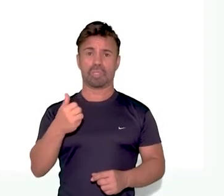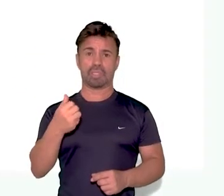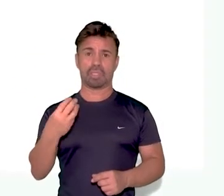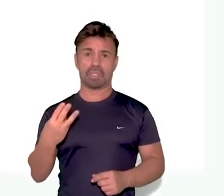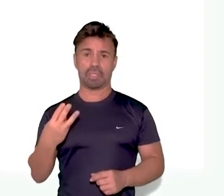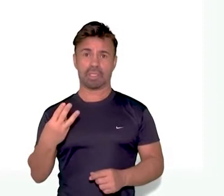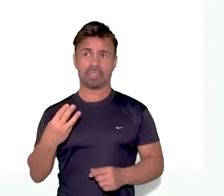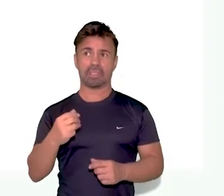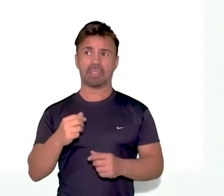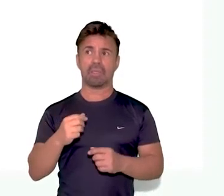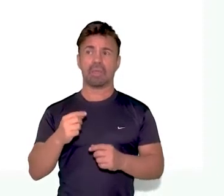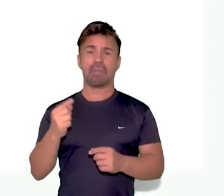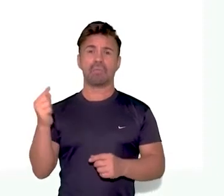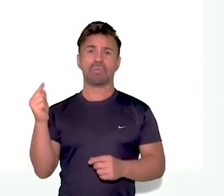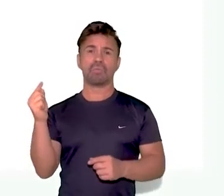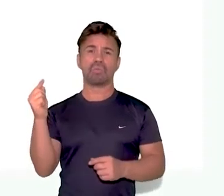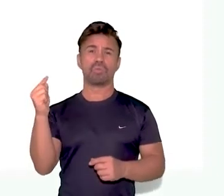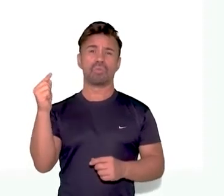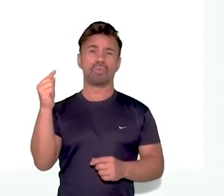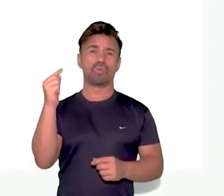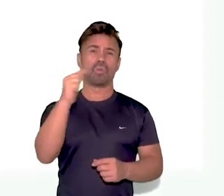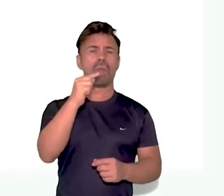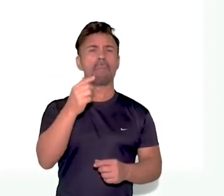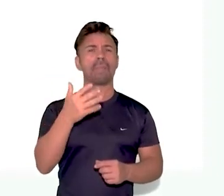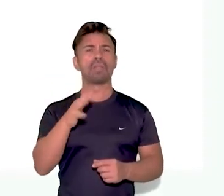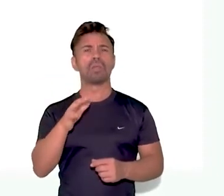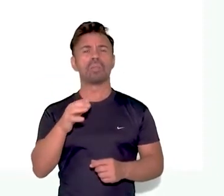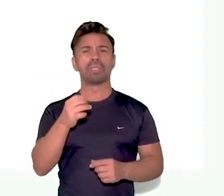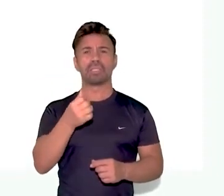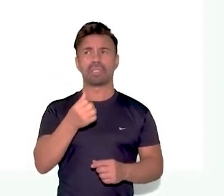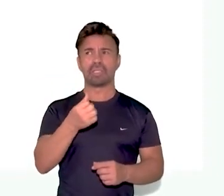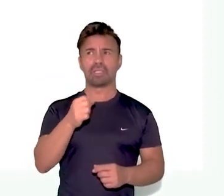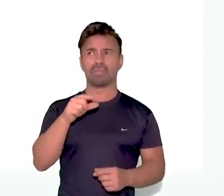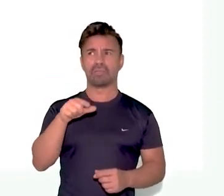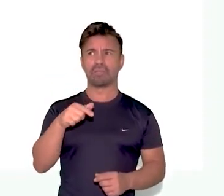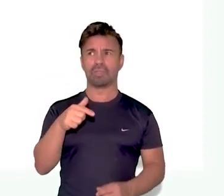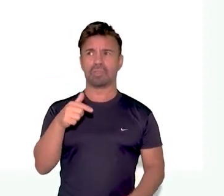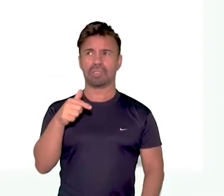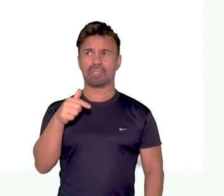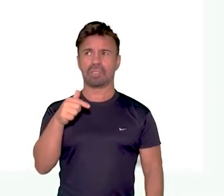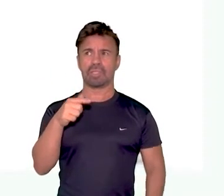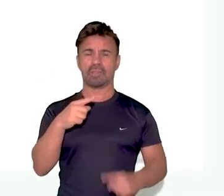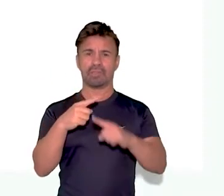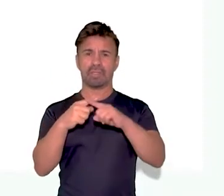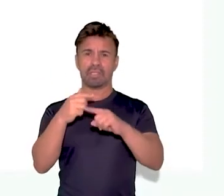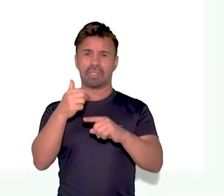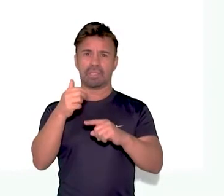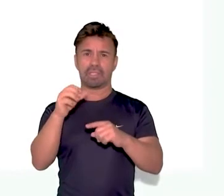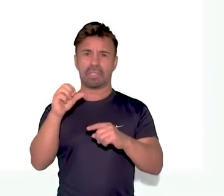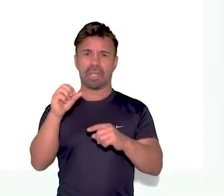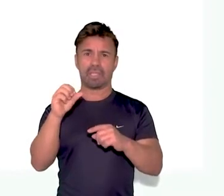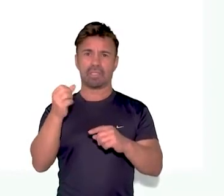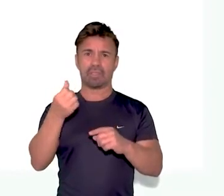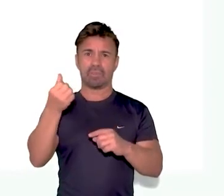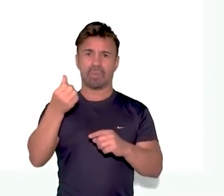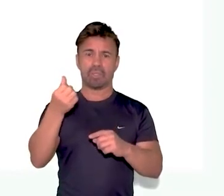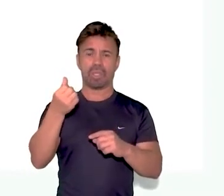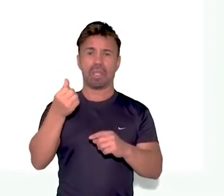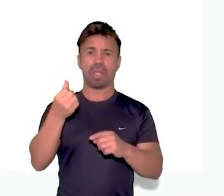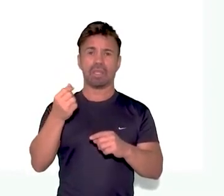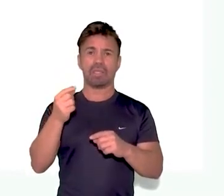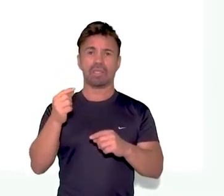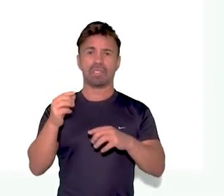135 passou aproximadamente e 6,7 x 10 elevado a sexta potência